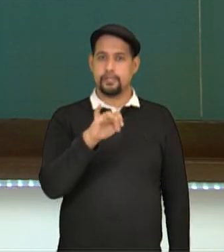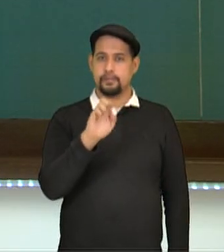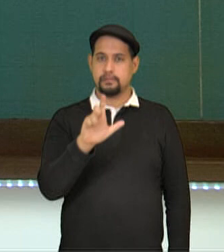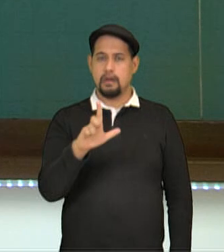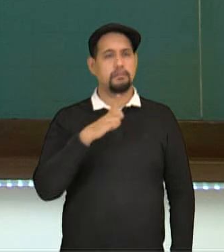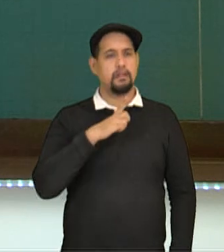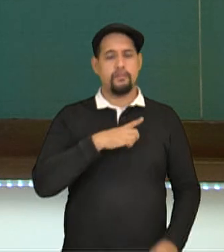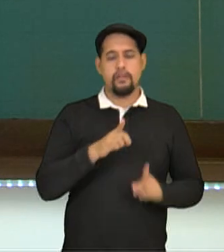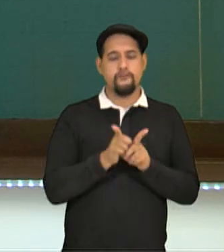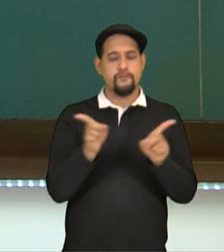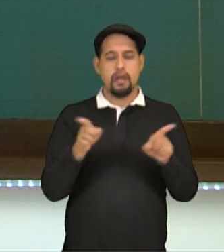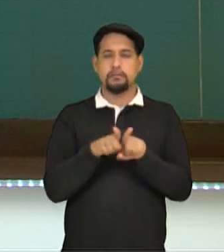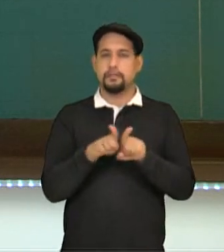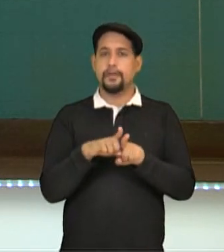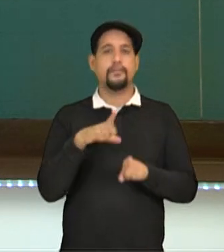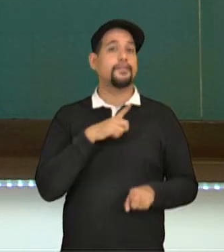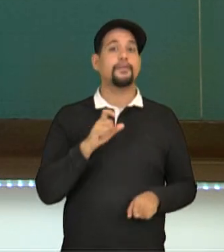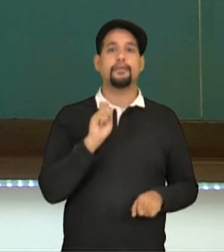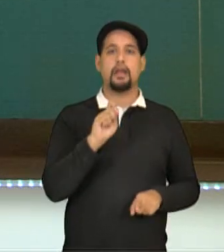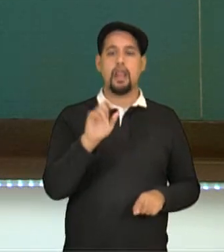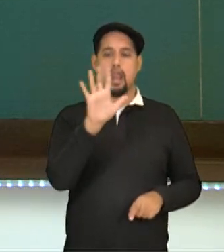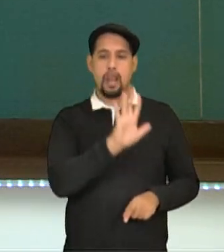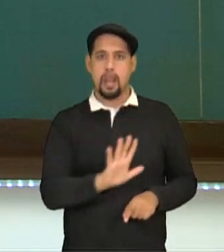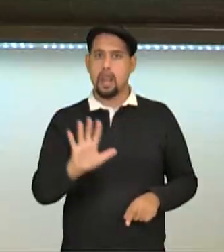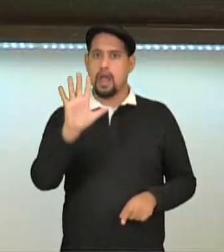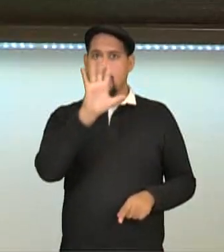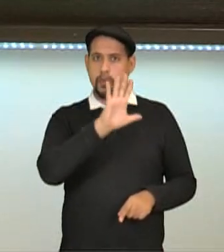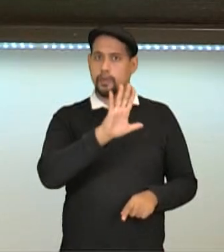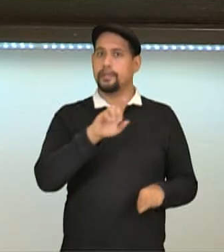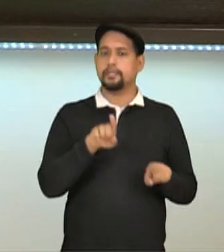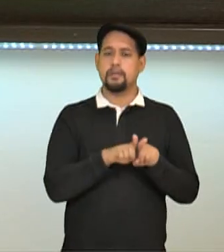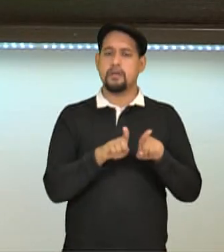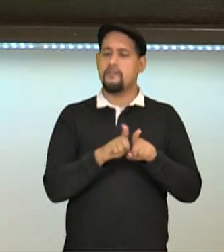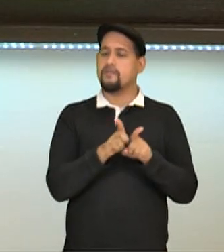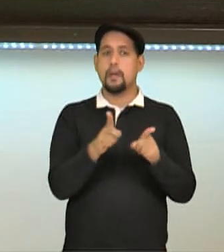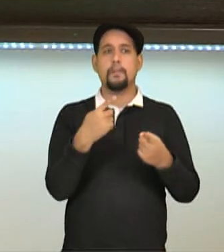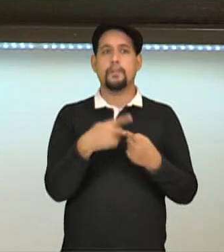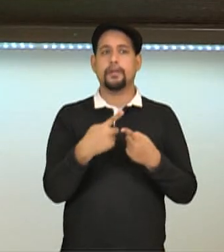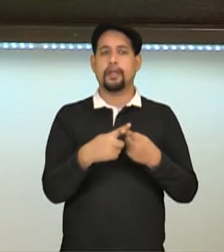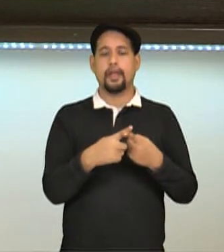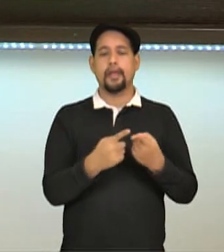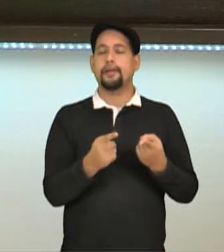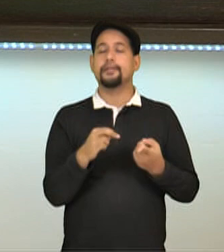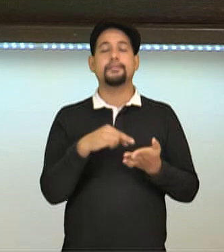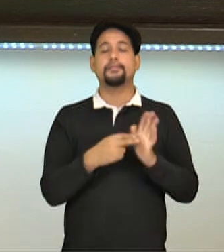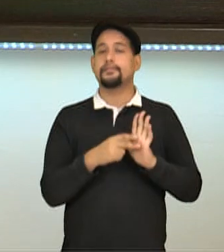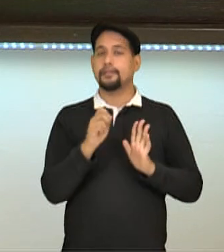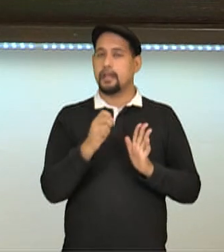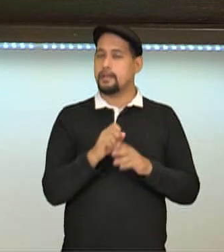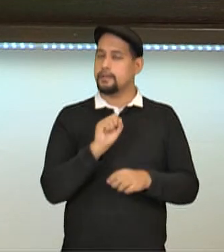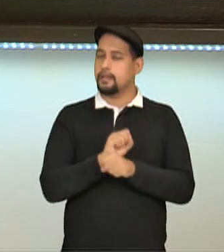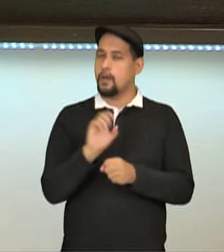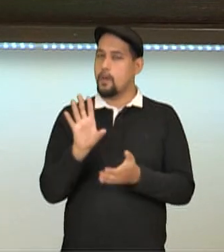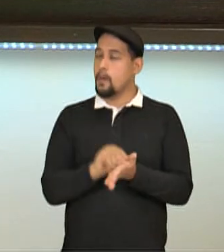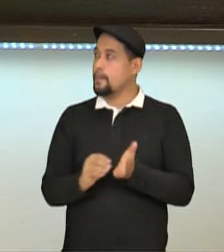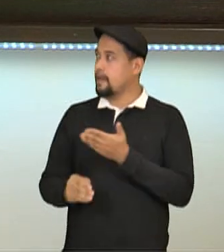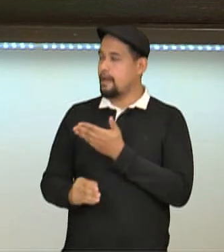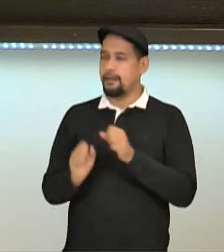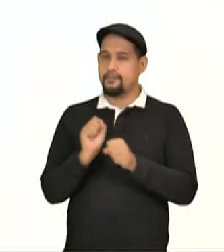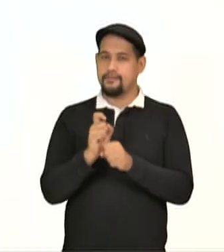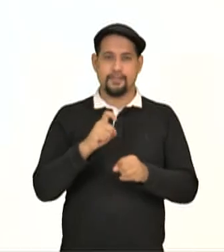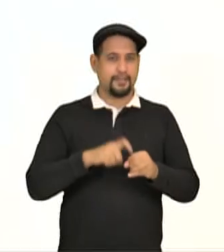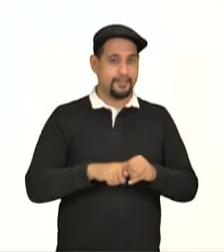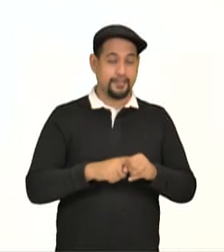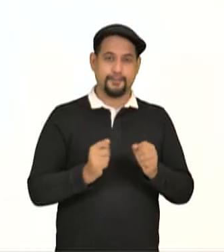infinitamente e vai ter uma largura infinitamente, porque ele vira um desenho plano. Tempo para vocês copiarem e a gente